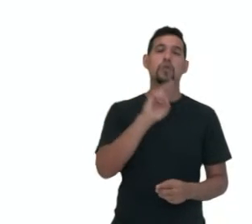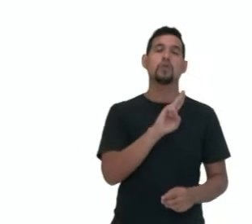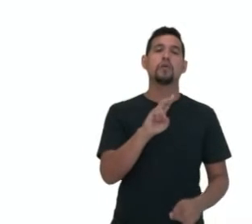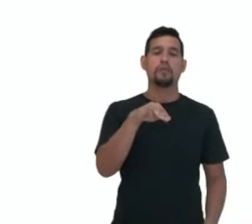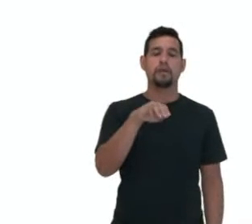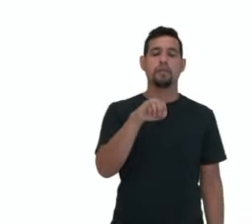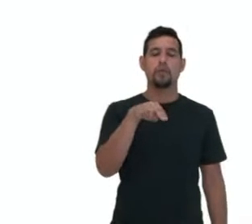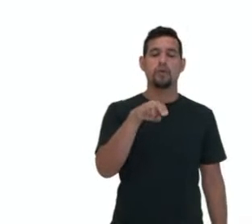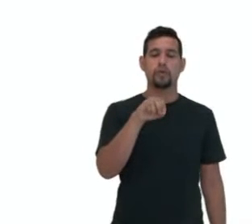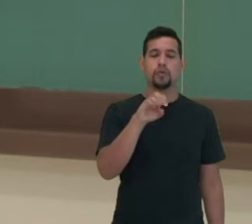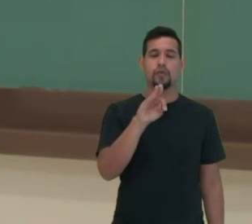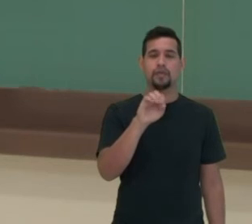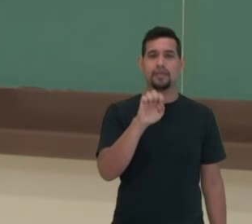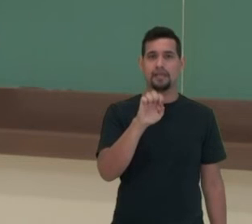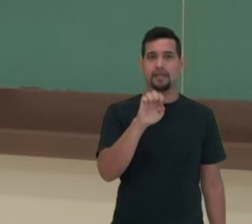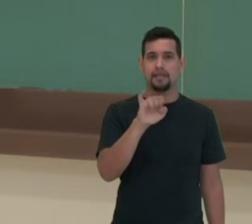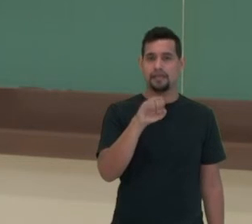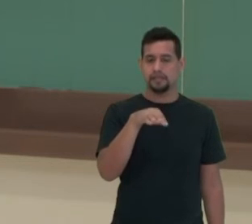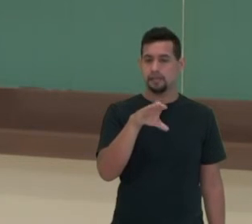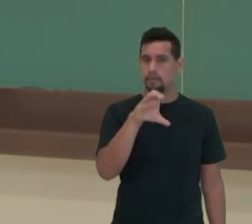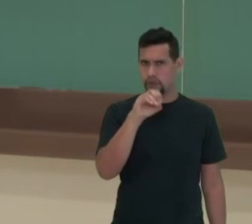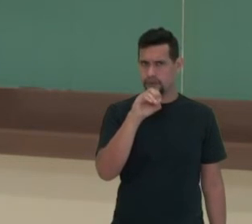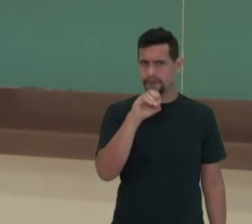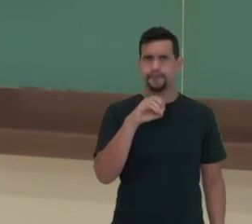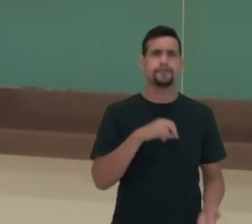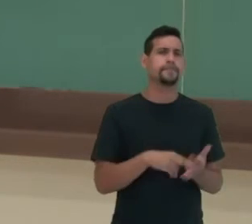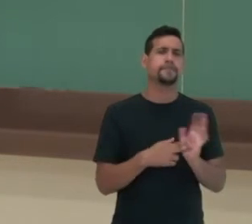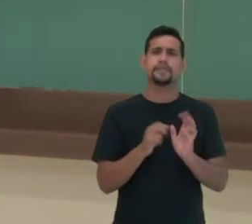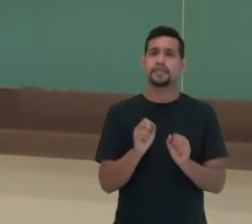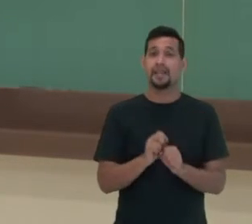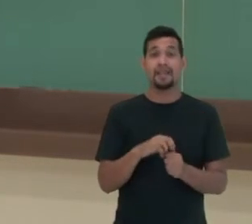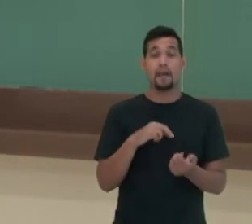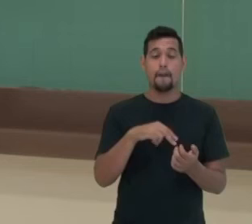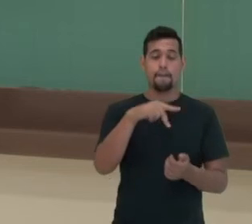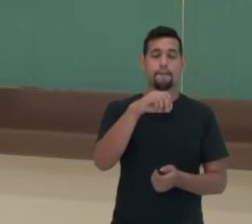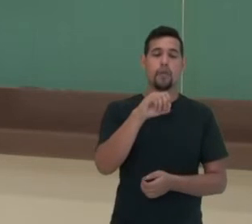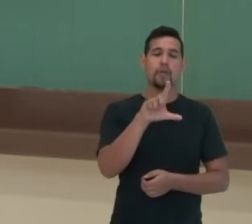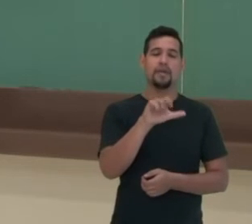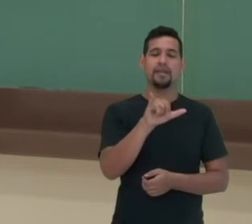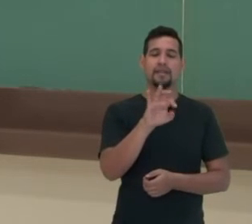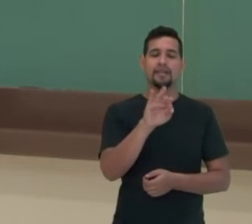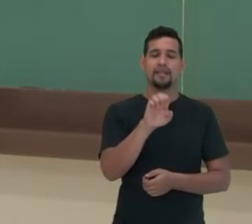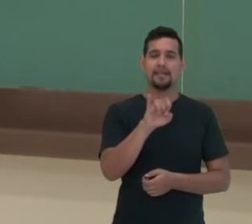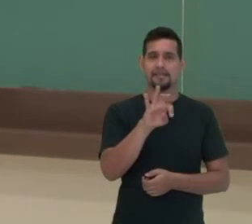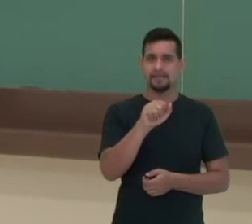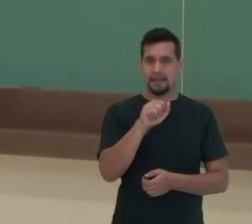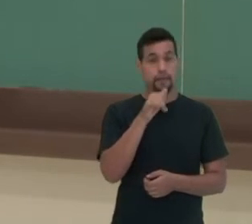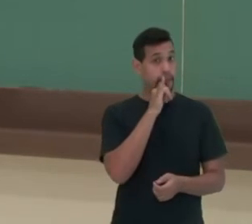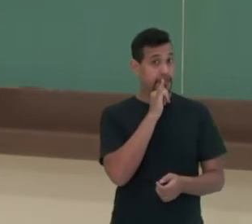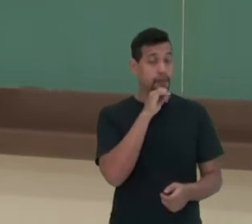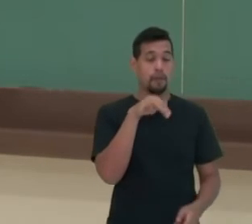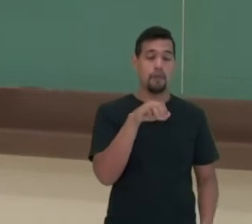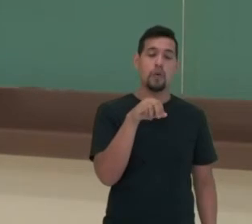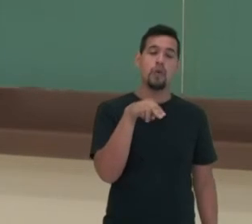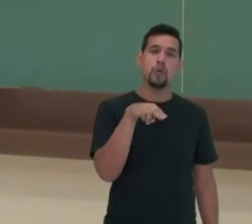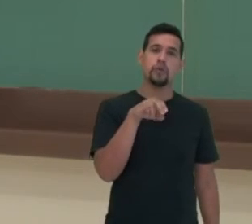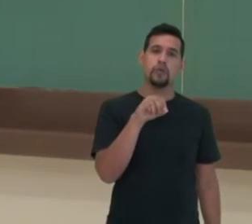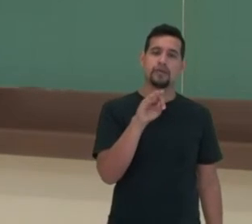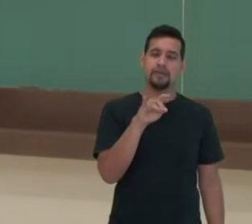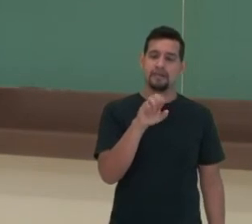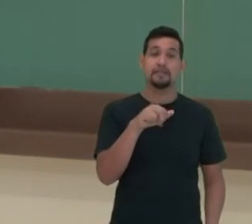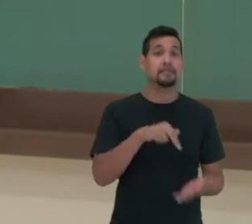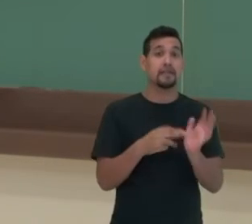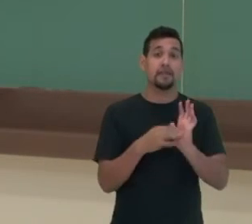conflito com a religião oficial do Império Romano, que é politeísta. E vocês viram no início desta aula, inclusive,